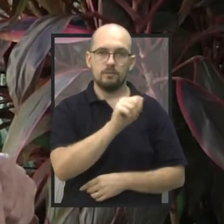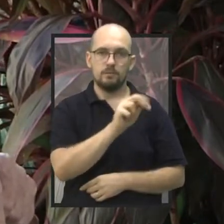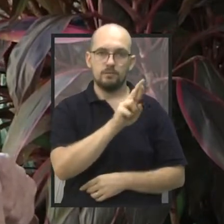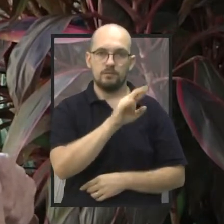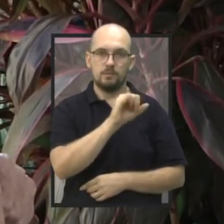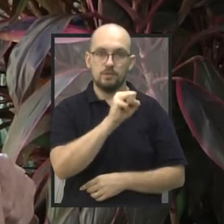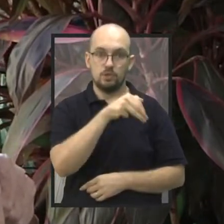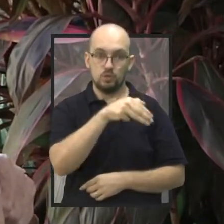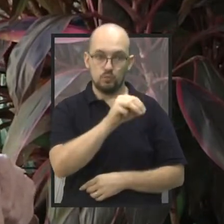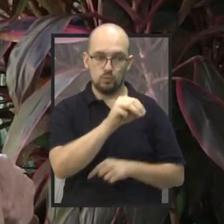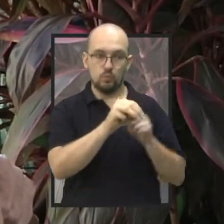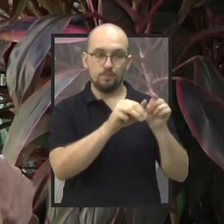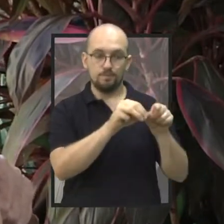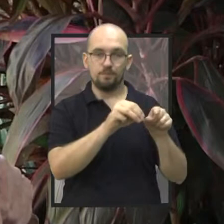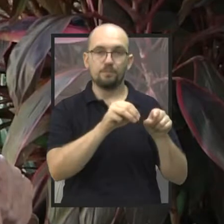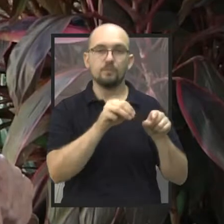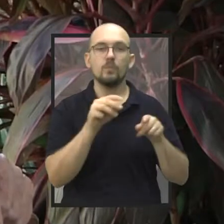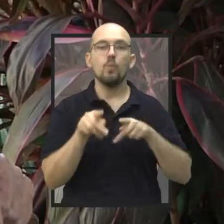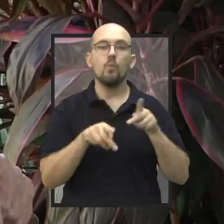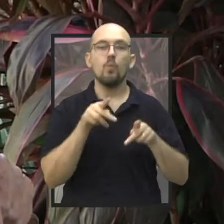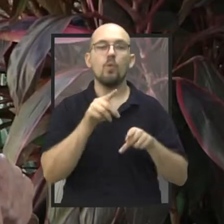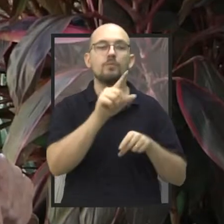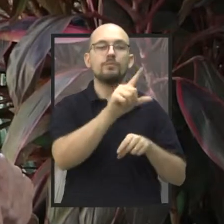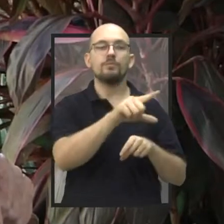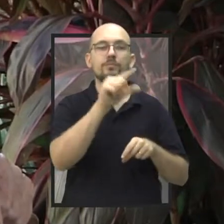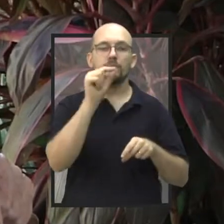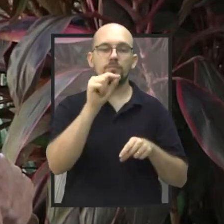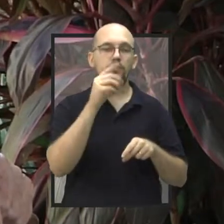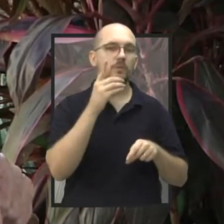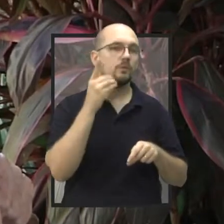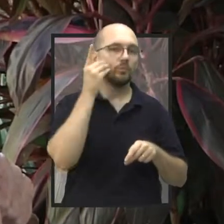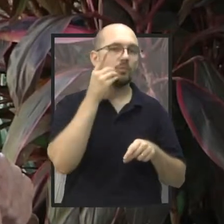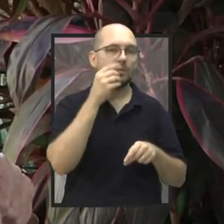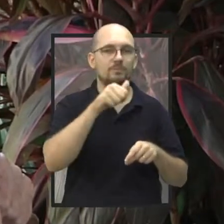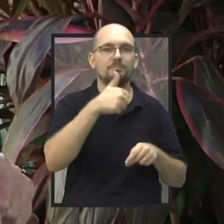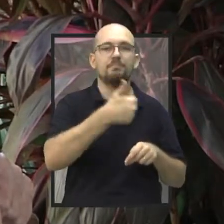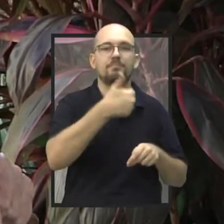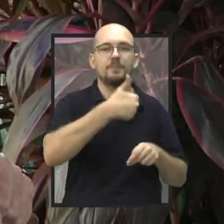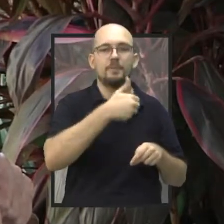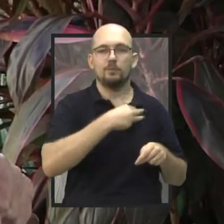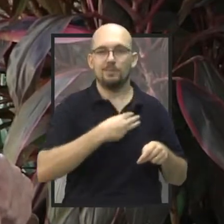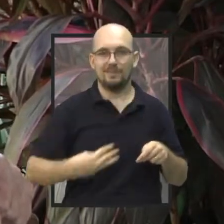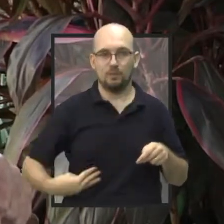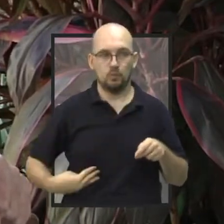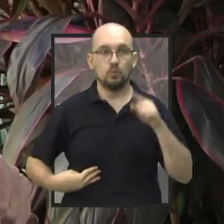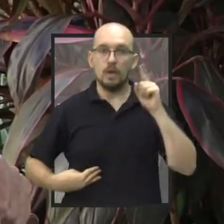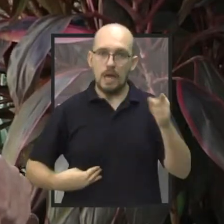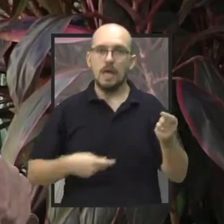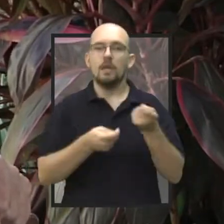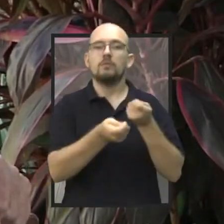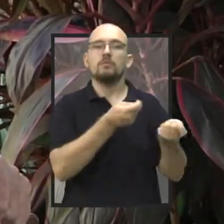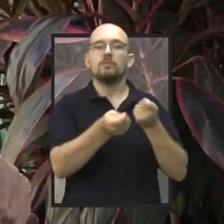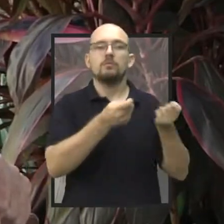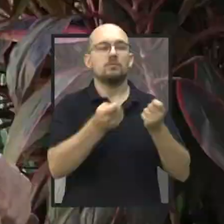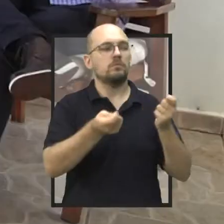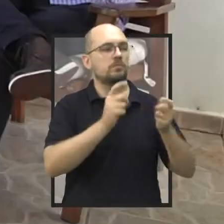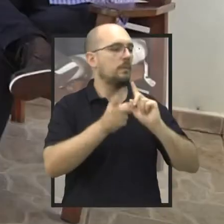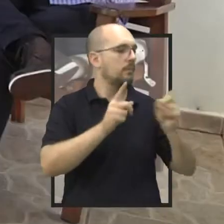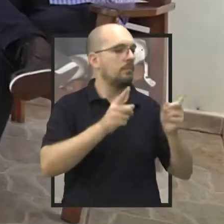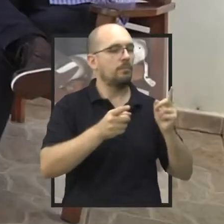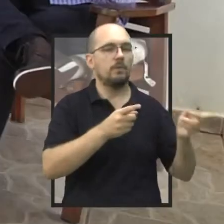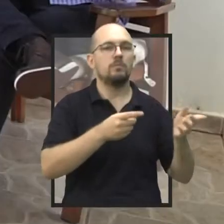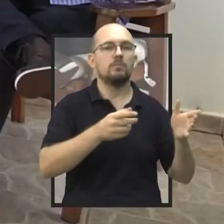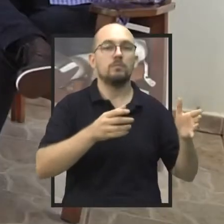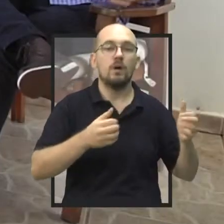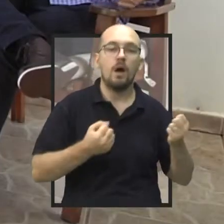o deputado eleito primeiro-ministro, ele é que vai governar o país. Com o apoio